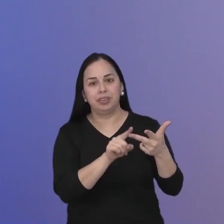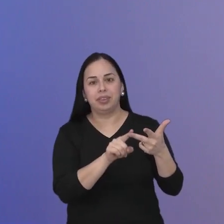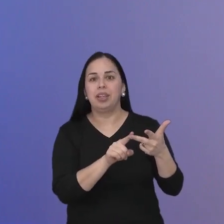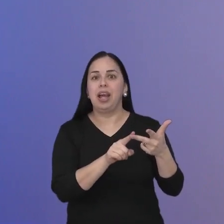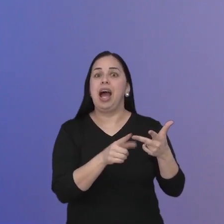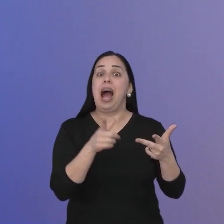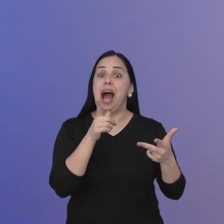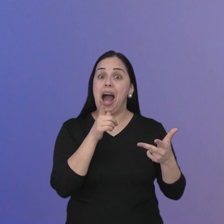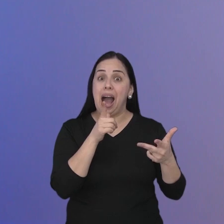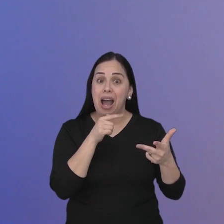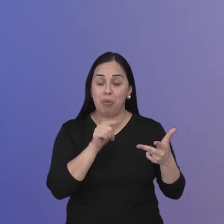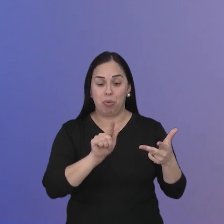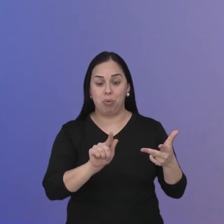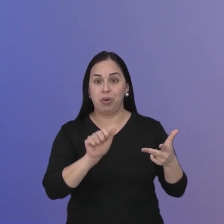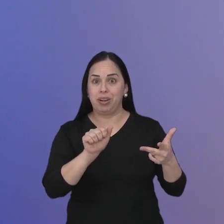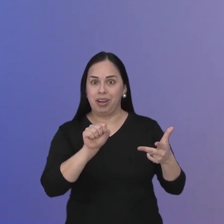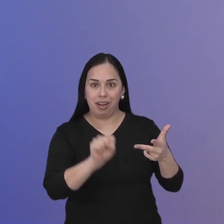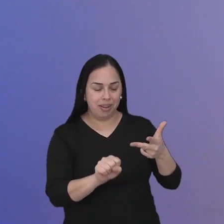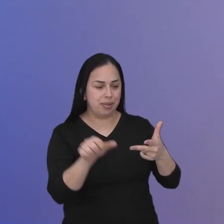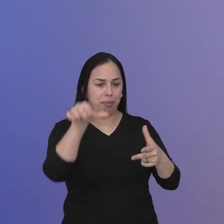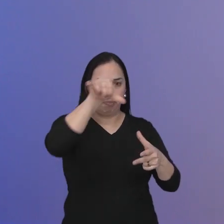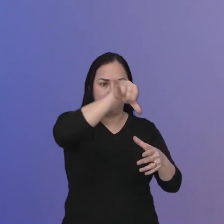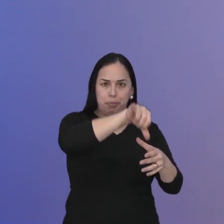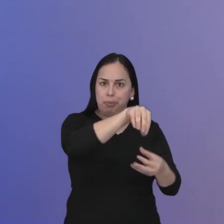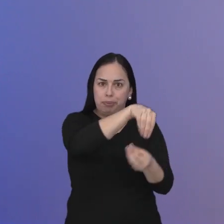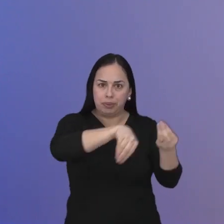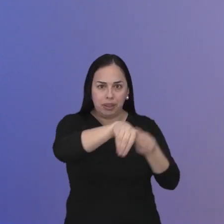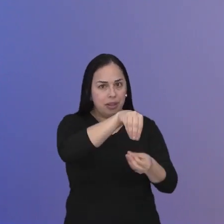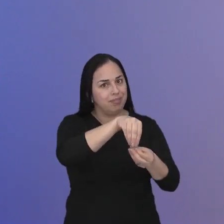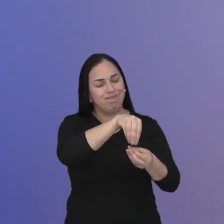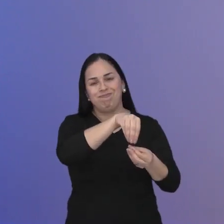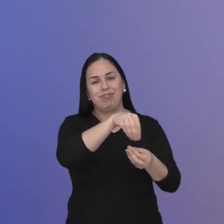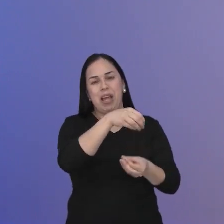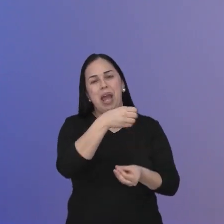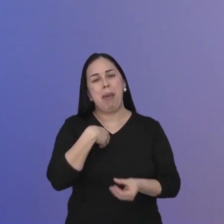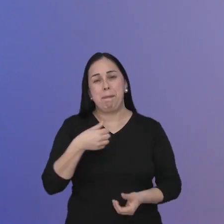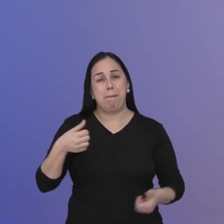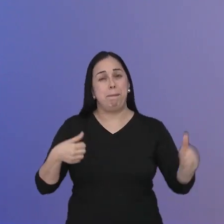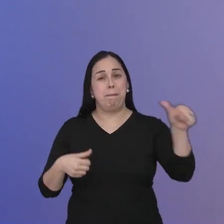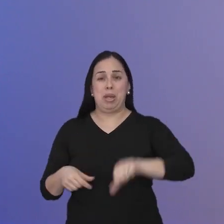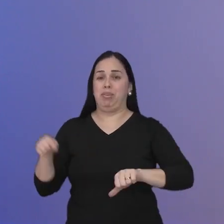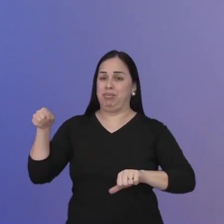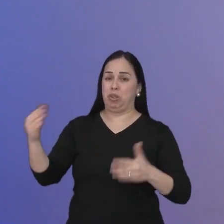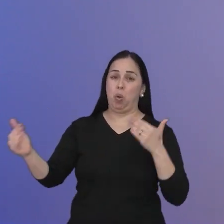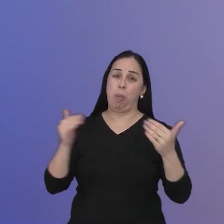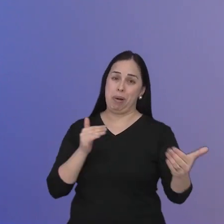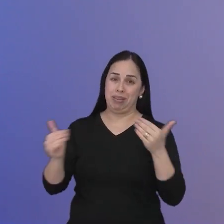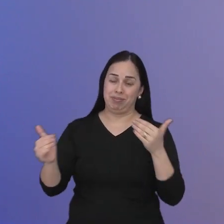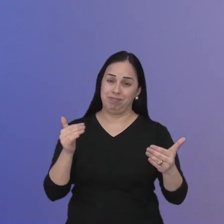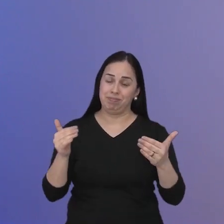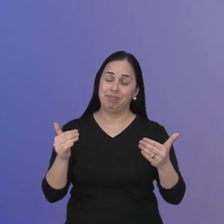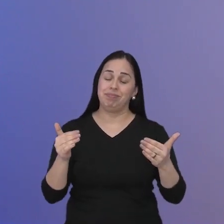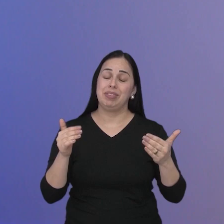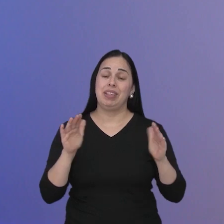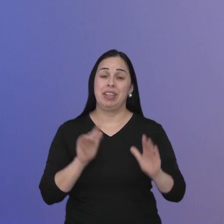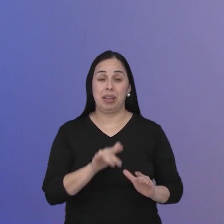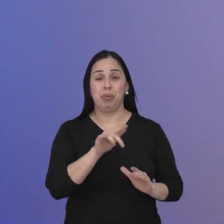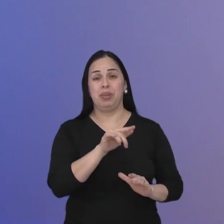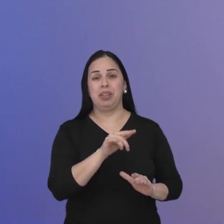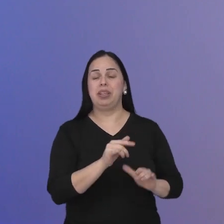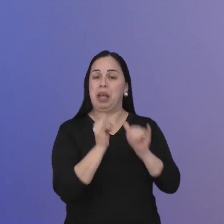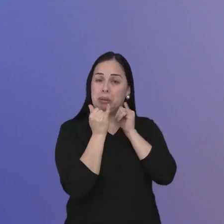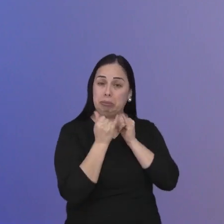água gaseificada, então acaba não sendo ideal, até mesmo pior do que a cafeína. Então é um